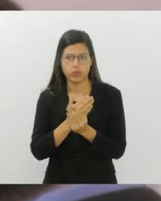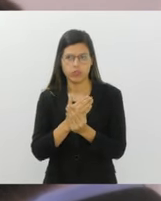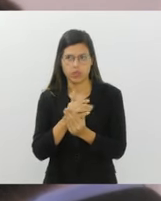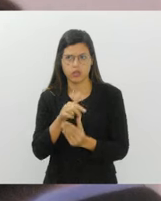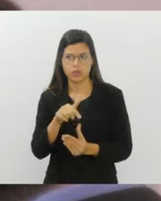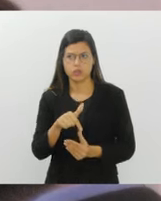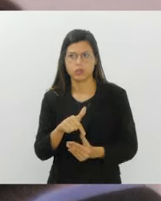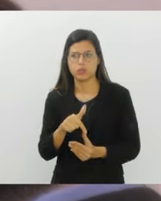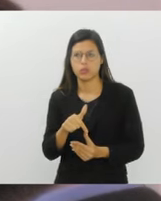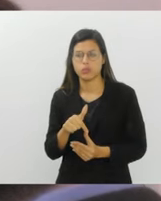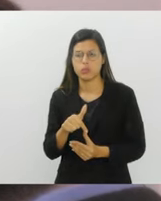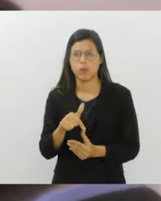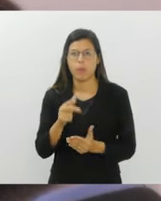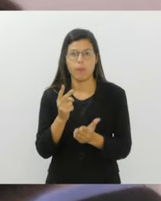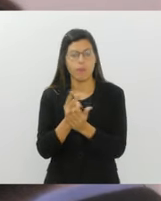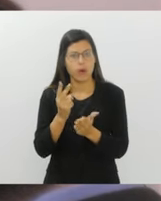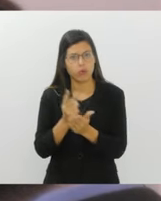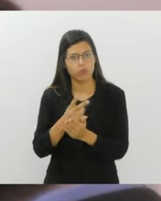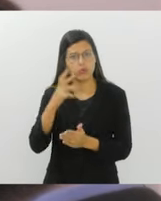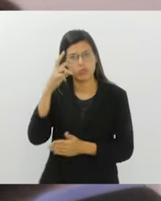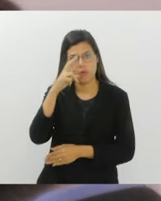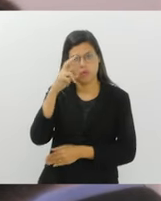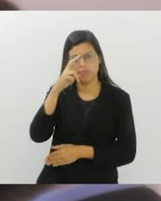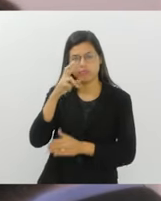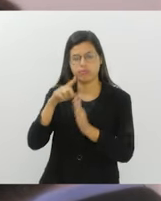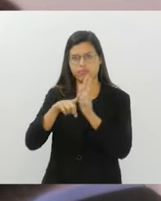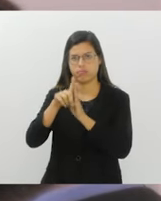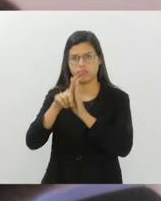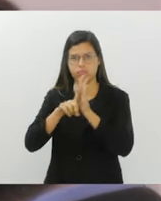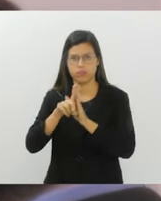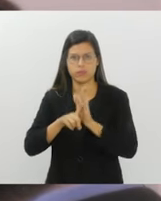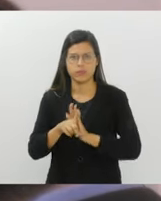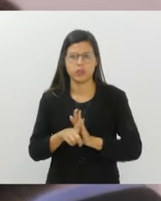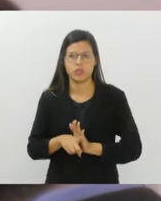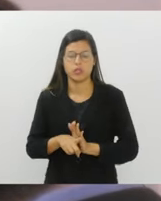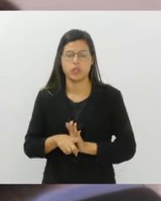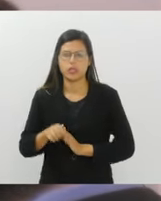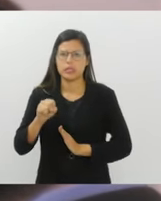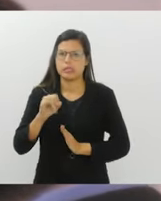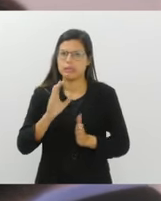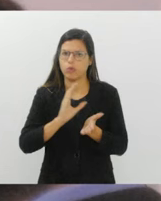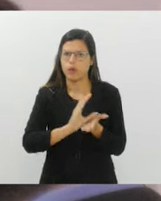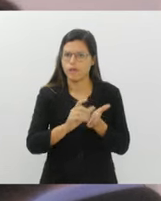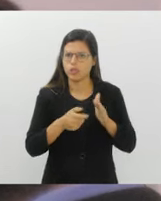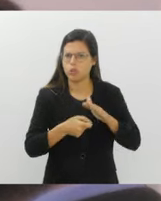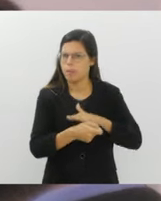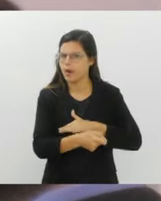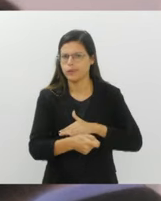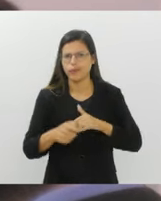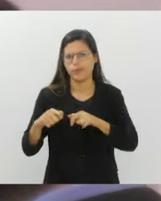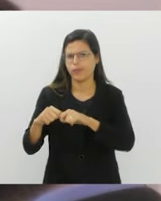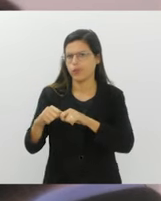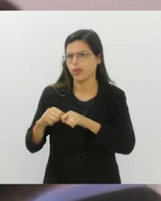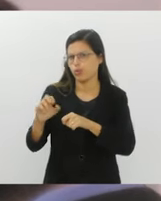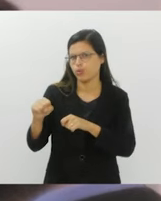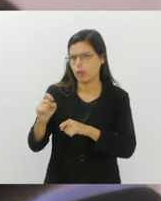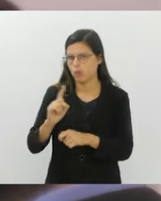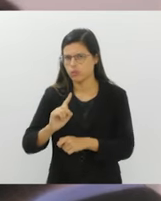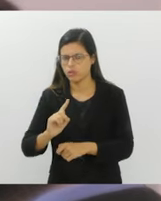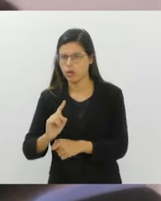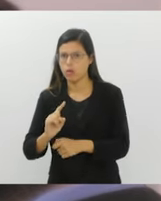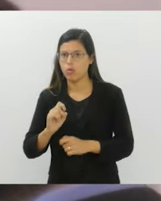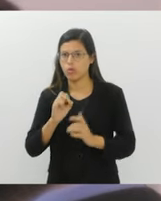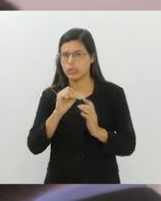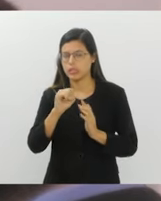justamente para continuar investigando essa questão, né? Se os investimentos foram ou não foram feitos, se a prorrogação